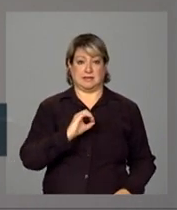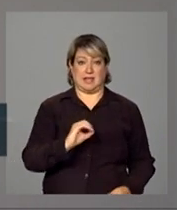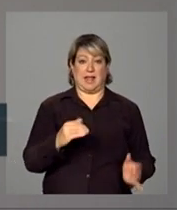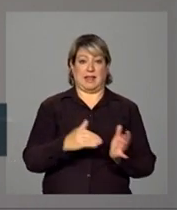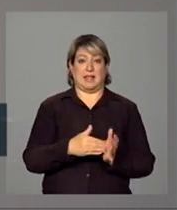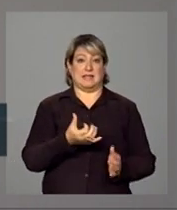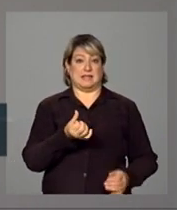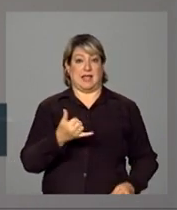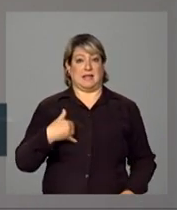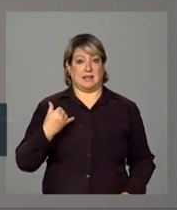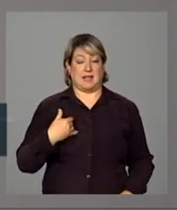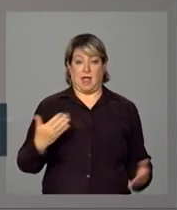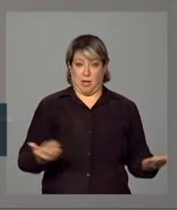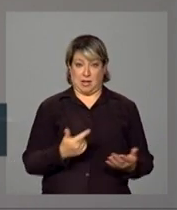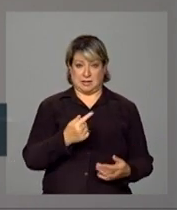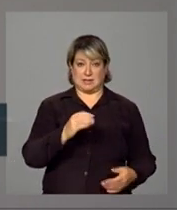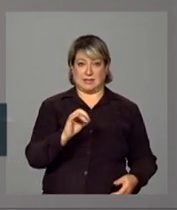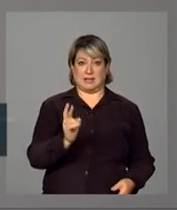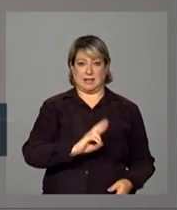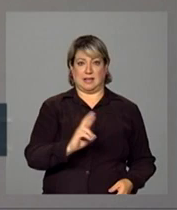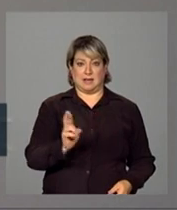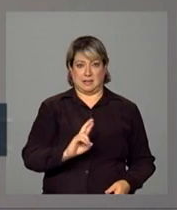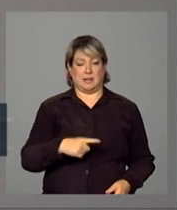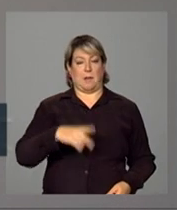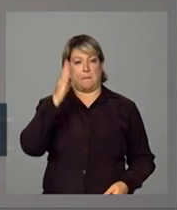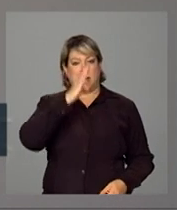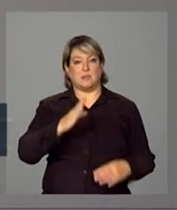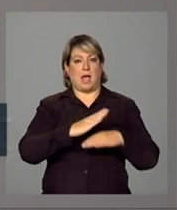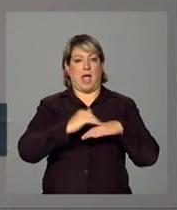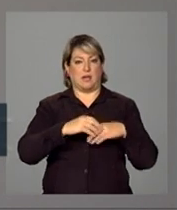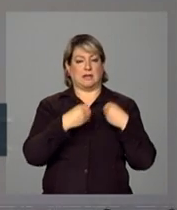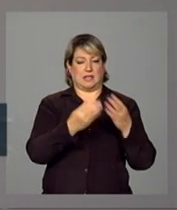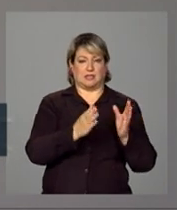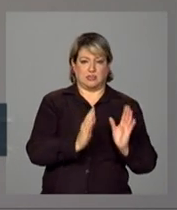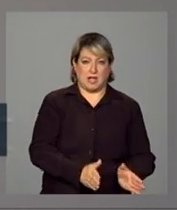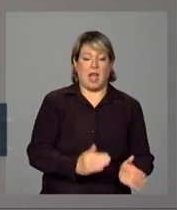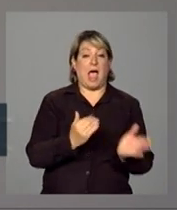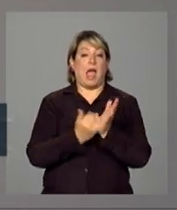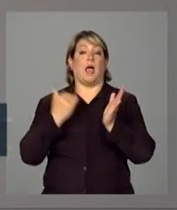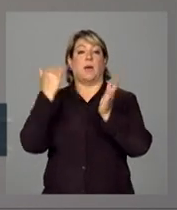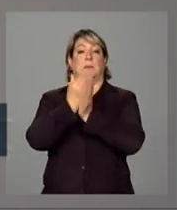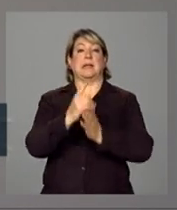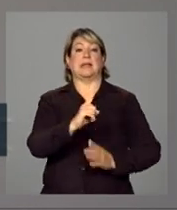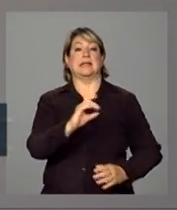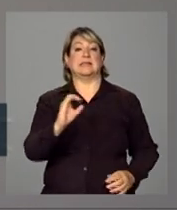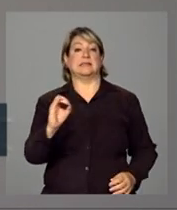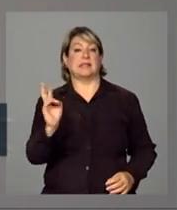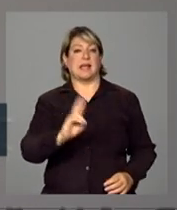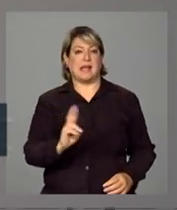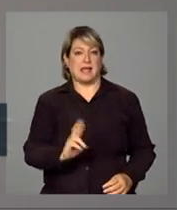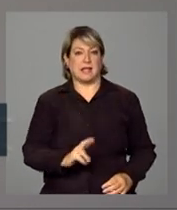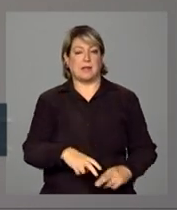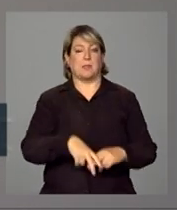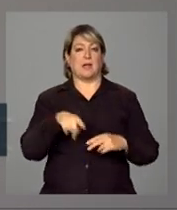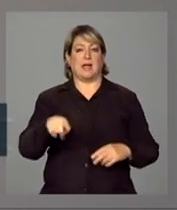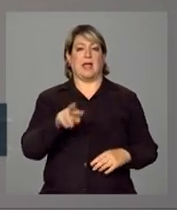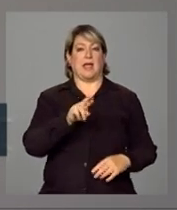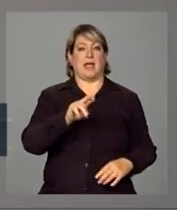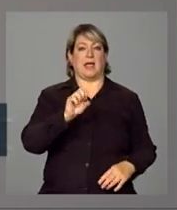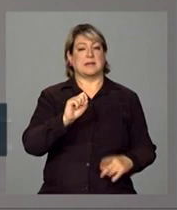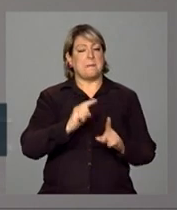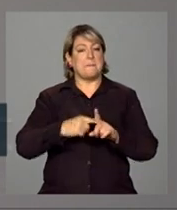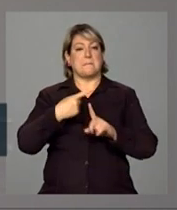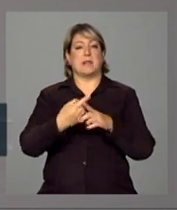dos atuais R$ 70,00 garantidos pelo Brasil Carinhoso para R$ 100,00 através do RS Mais Igual.